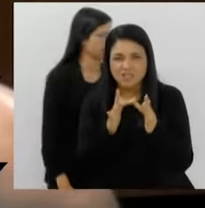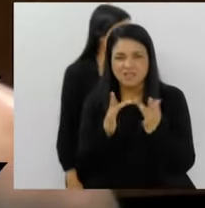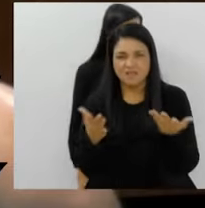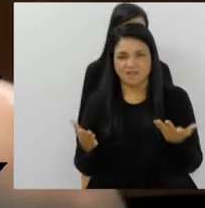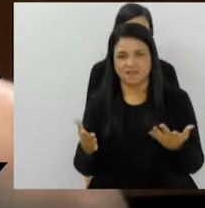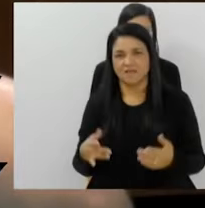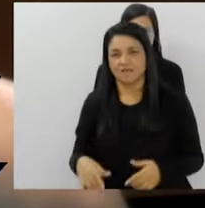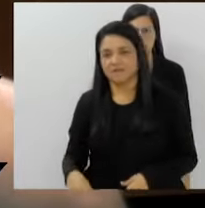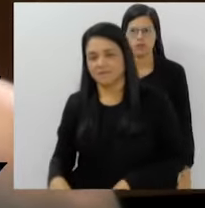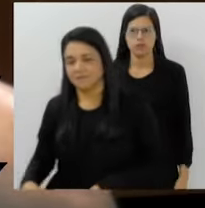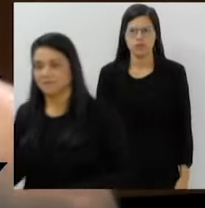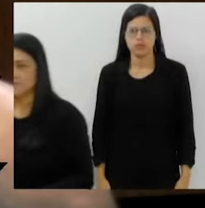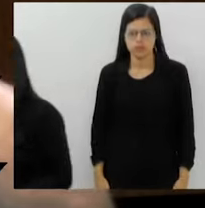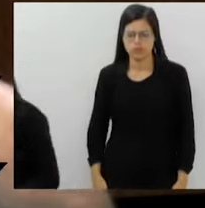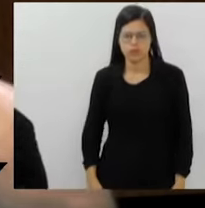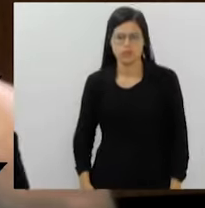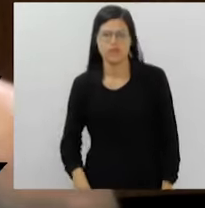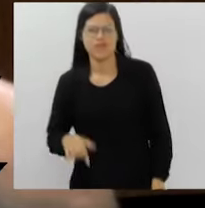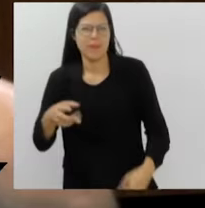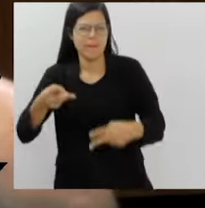Cadeia na colônia de férias.